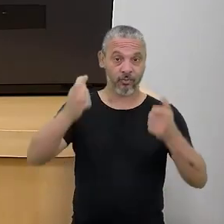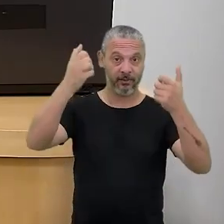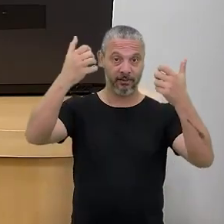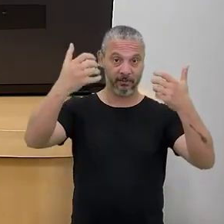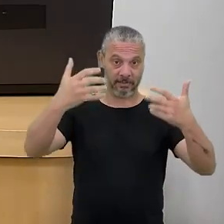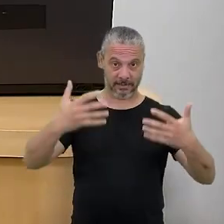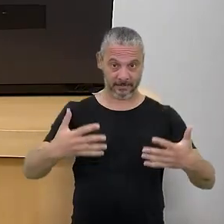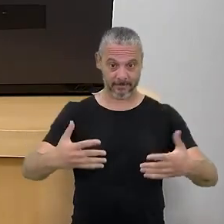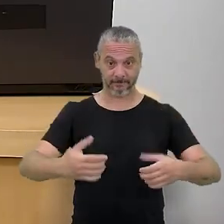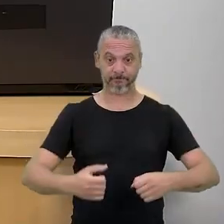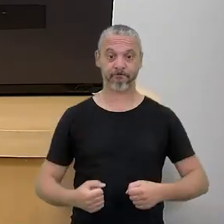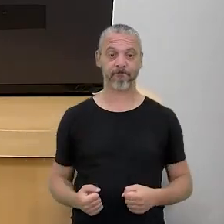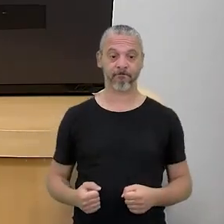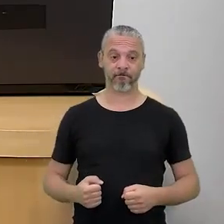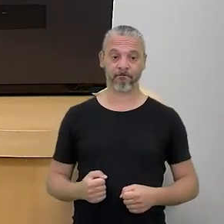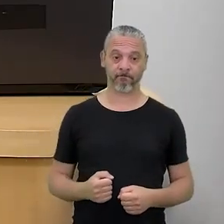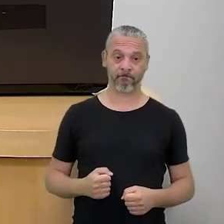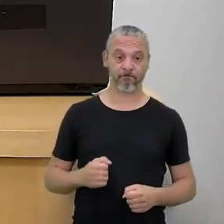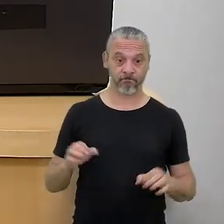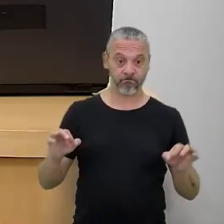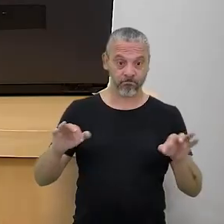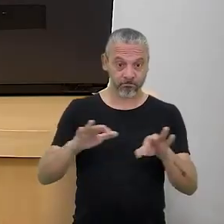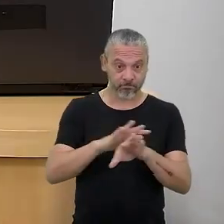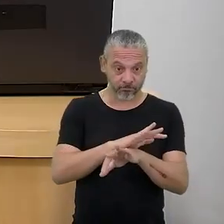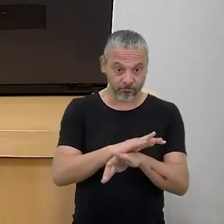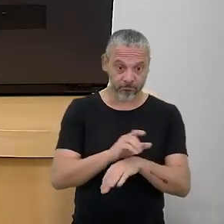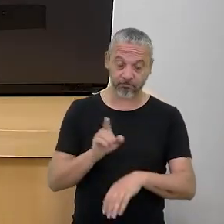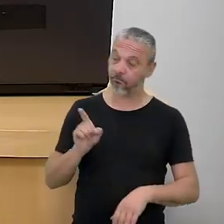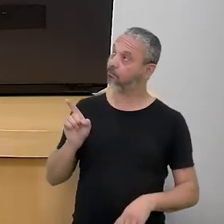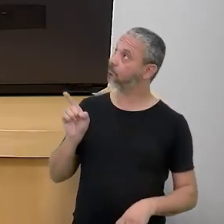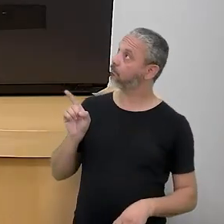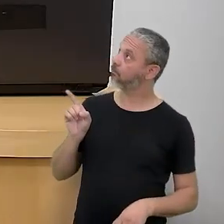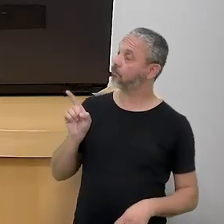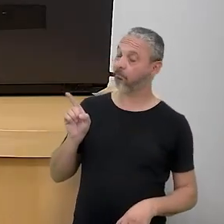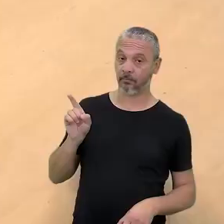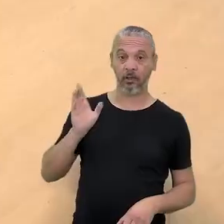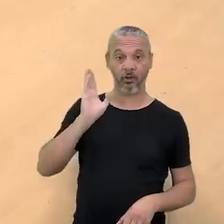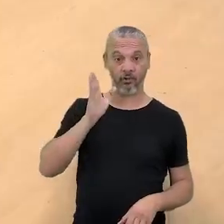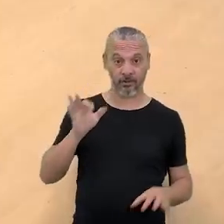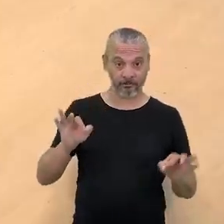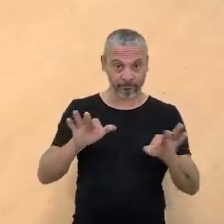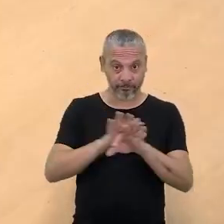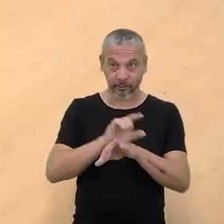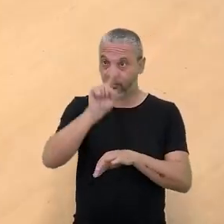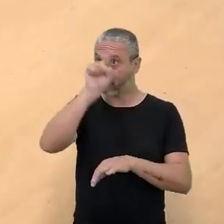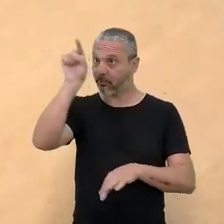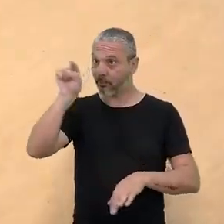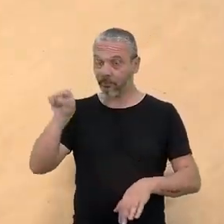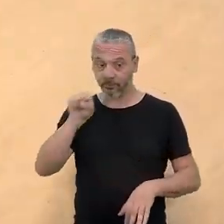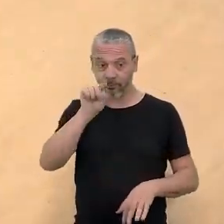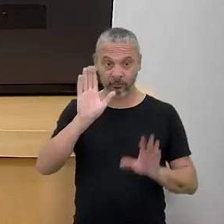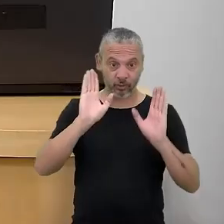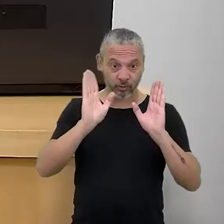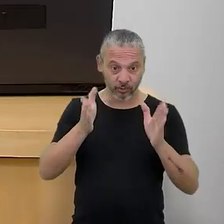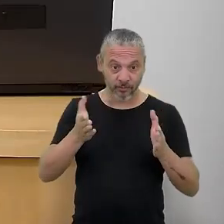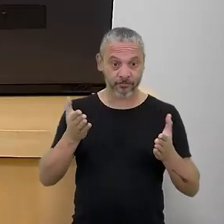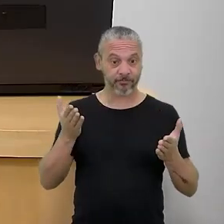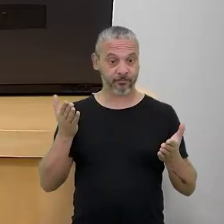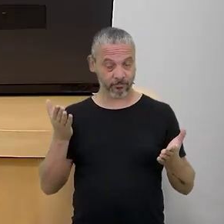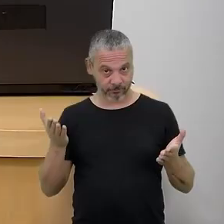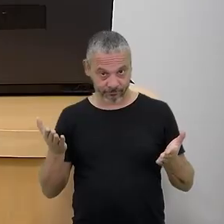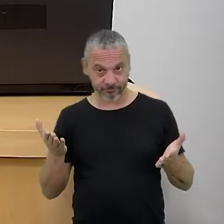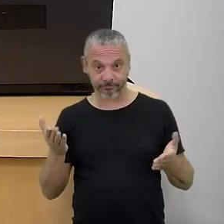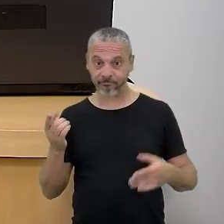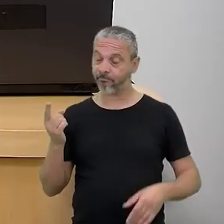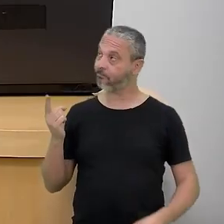a nossa produção. Fez os cortes na nossa caixinha aqui, tanto os cortes